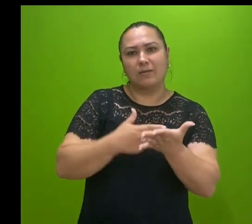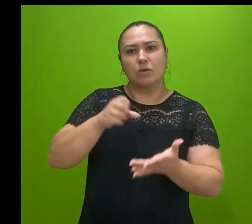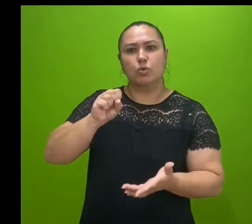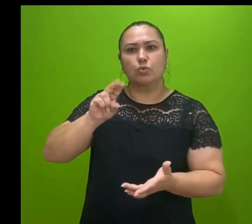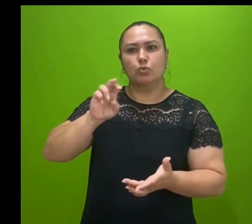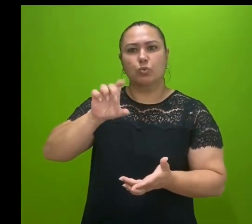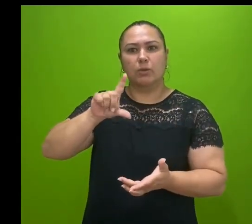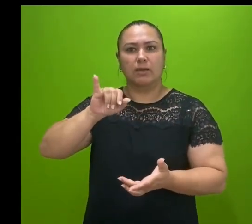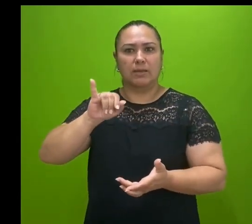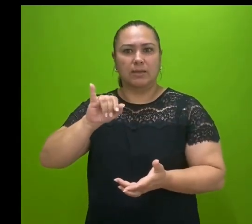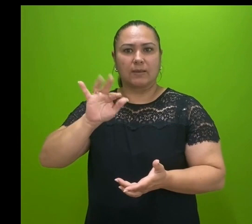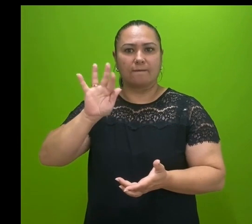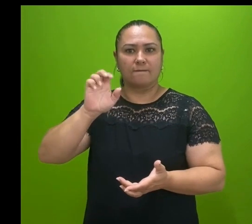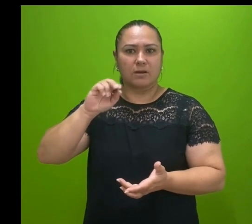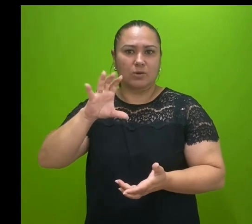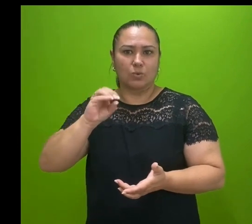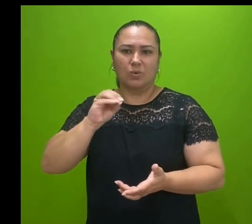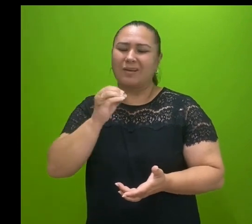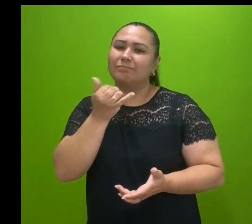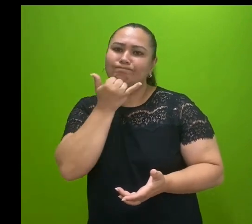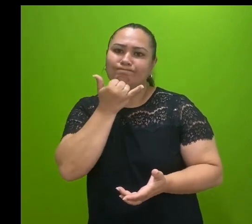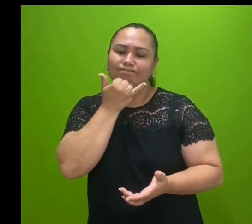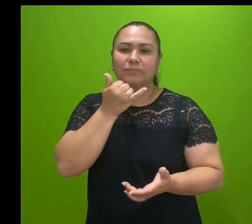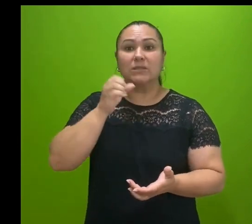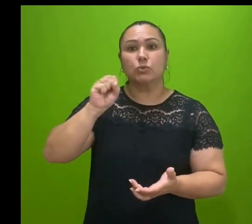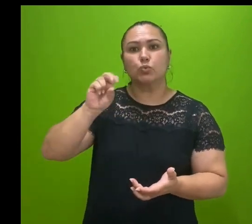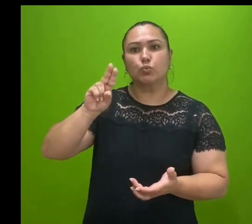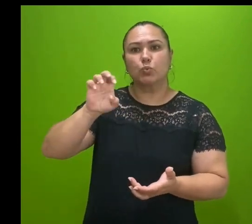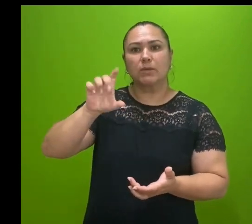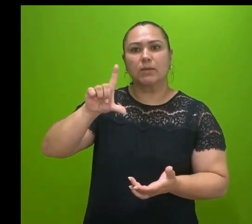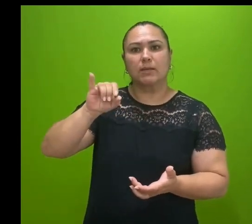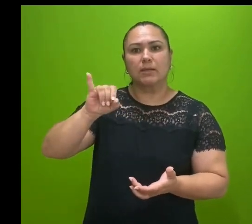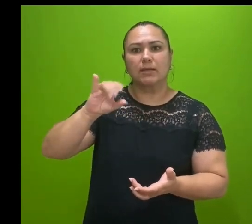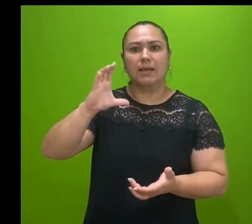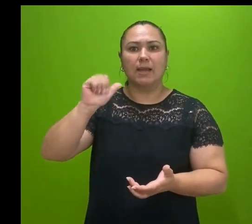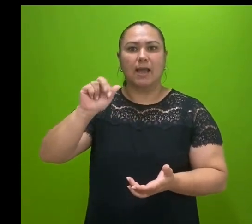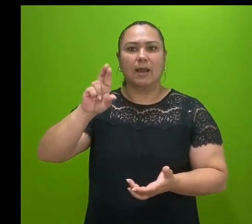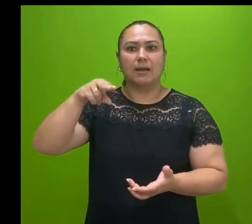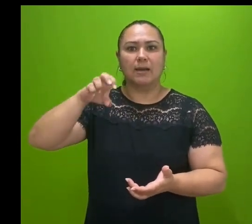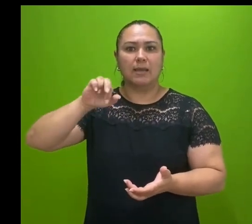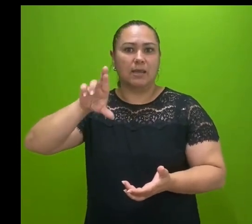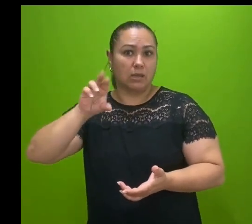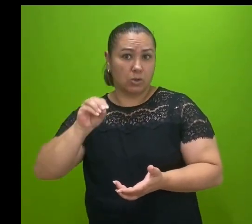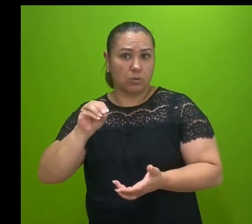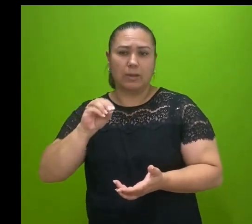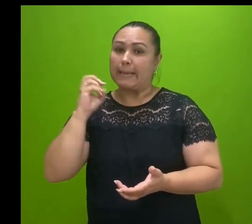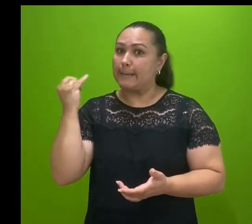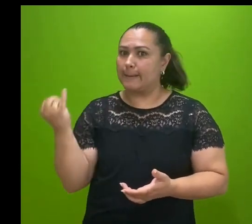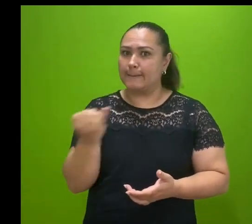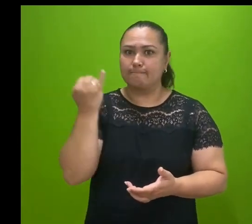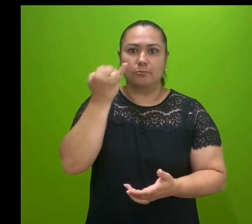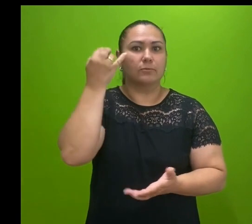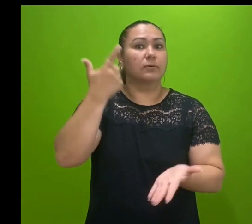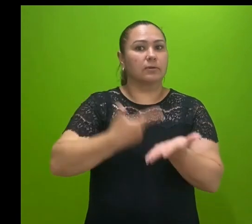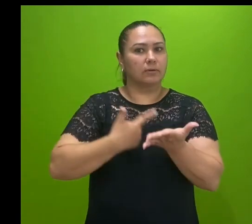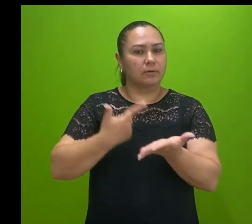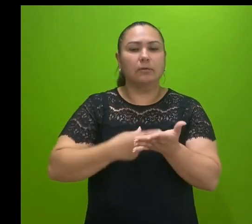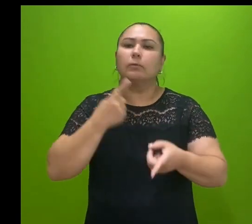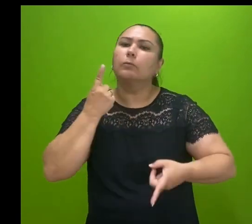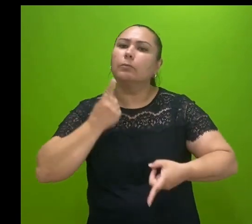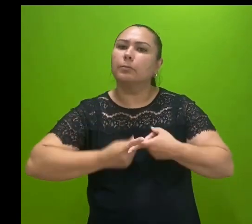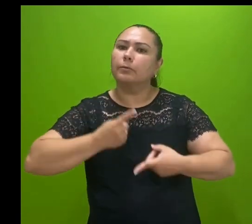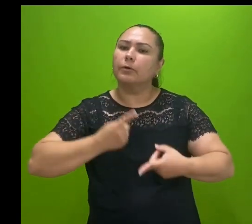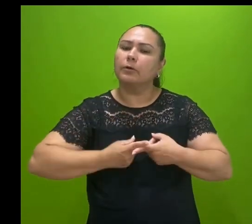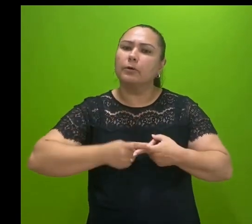Temos aqui também o livro da Sueli Franco, Sueli Carneiro, perdão, da Sueli Carneiro,